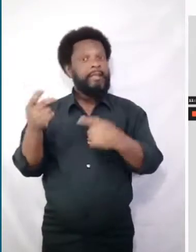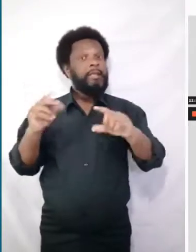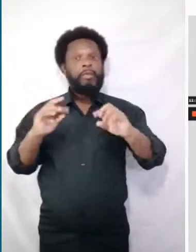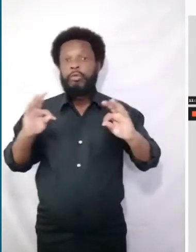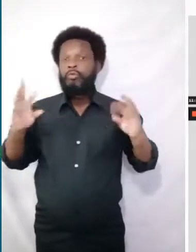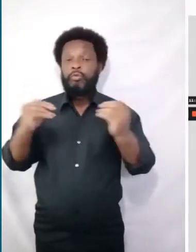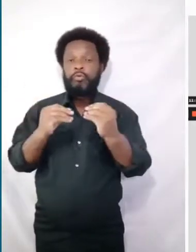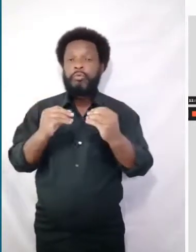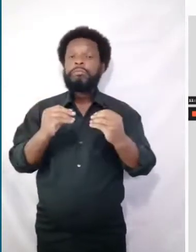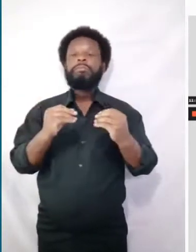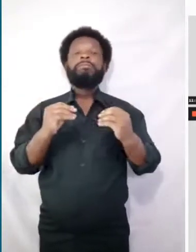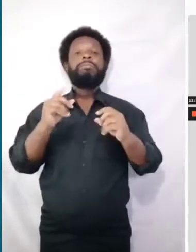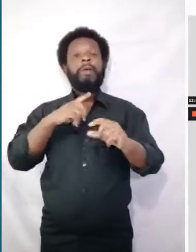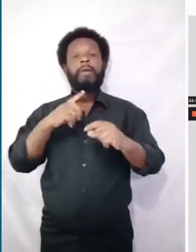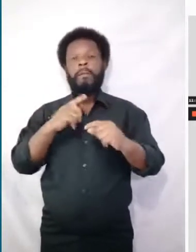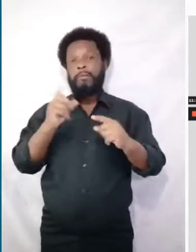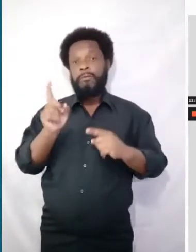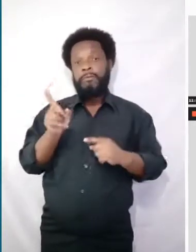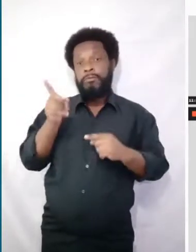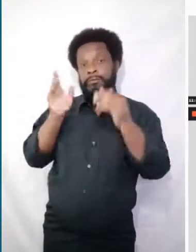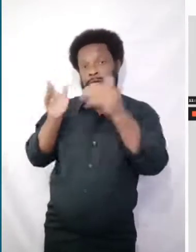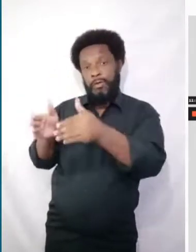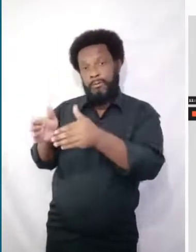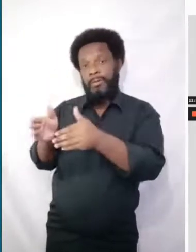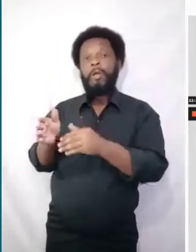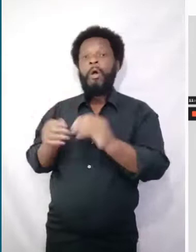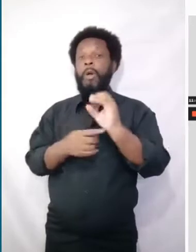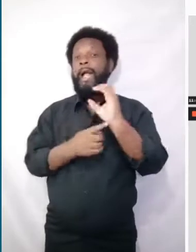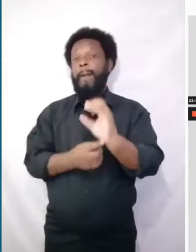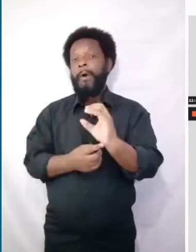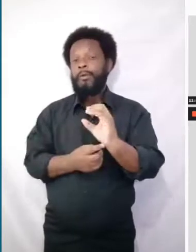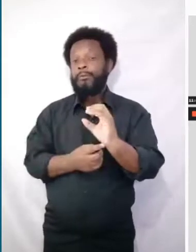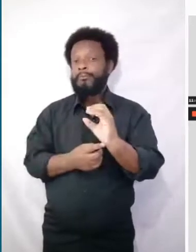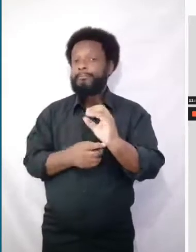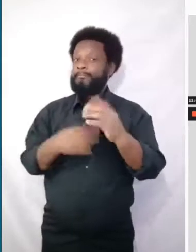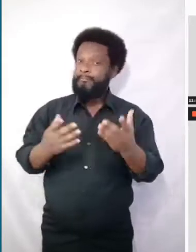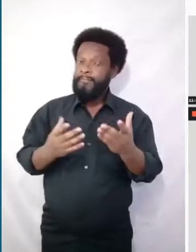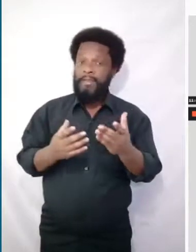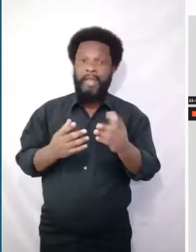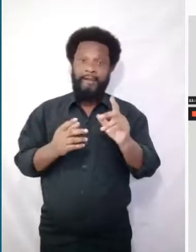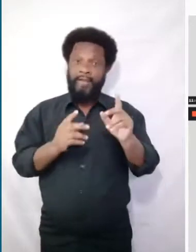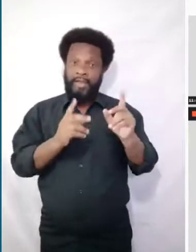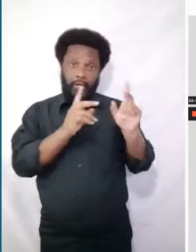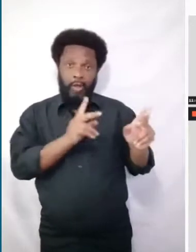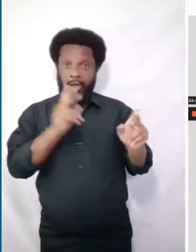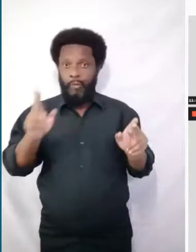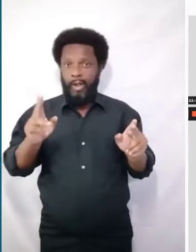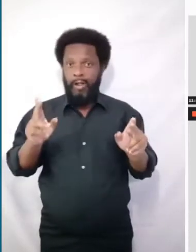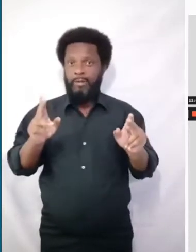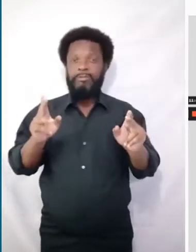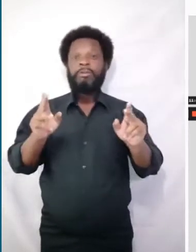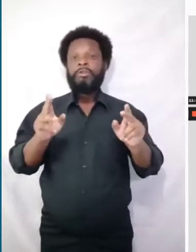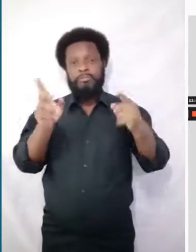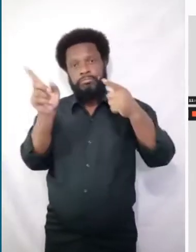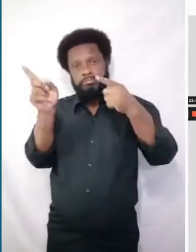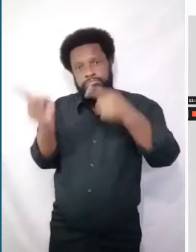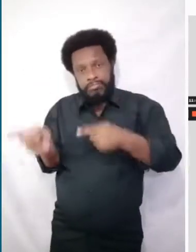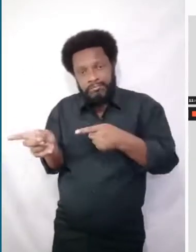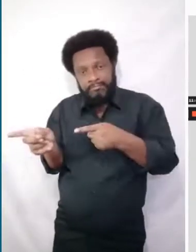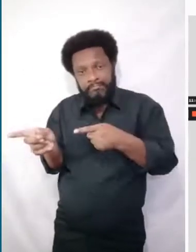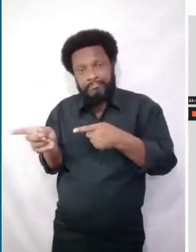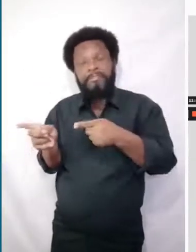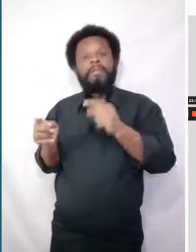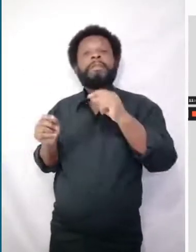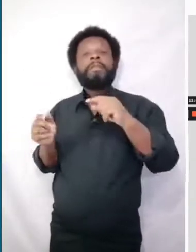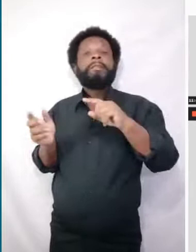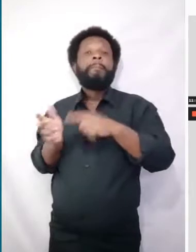hidrogênio, tá? Então os vetores de momento de polo todos estarão de cada ligação apontando para o carbono. Percebam, vetores iguais